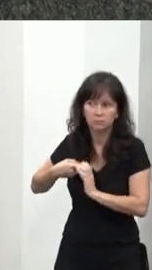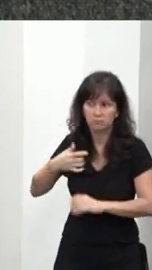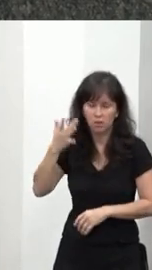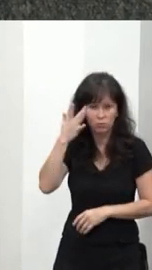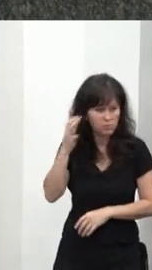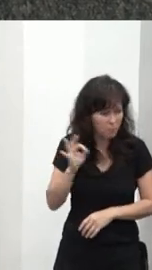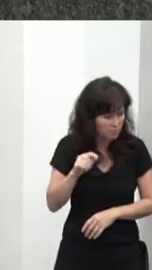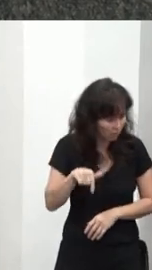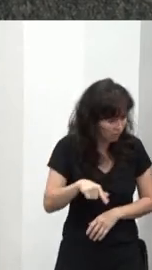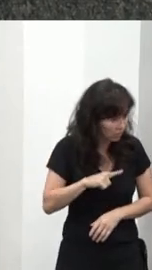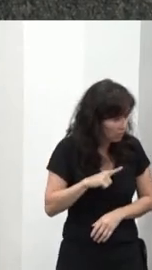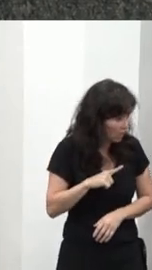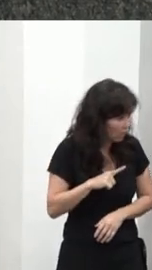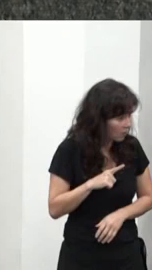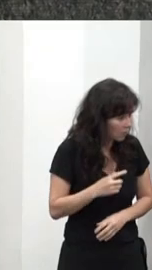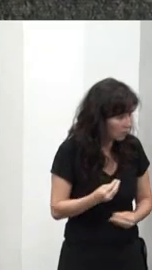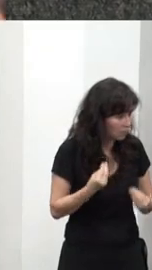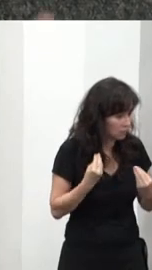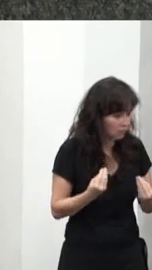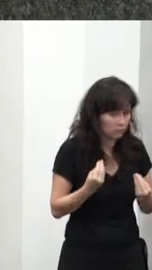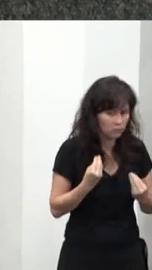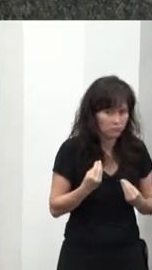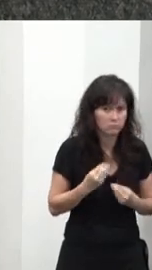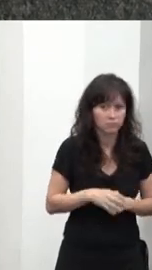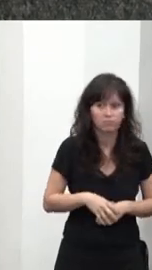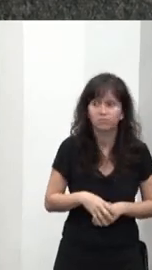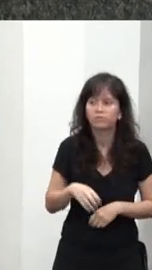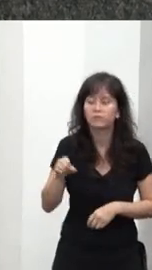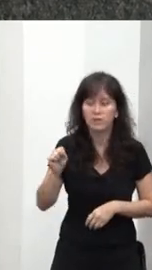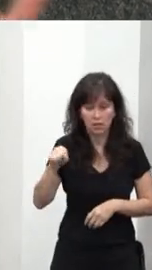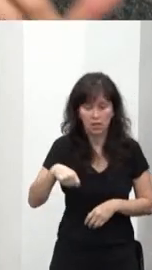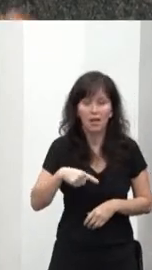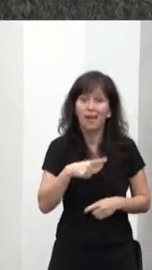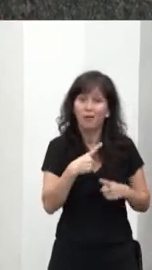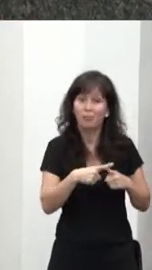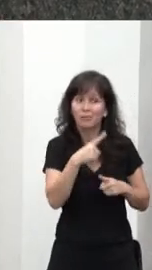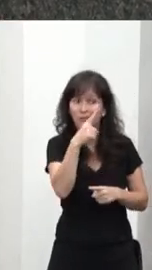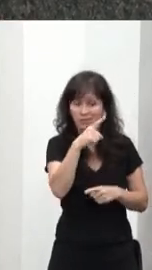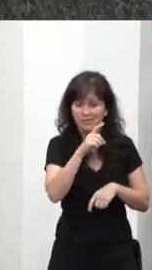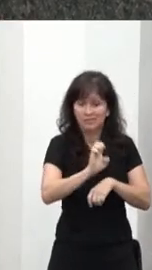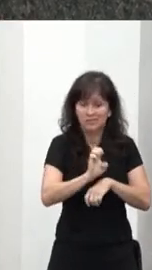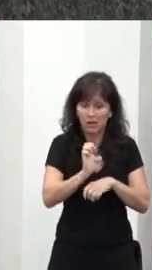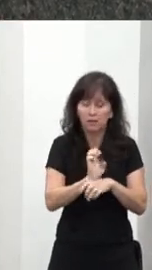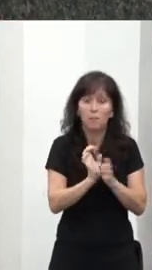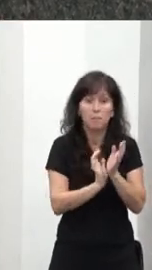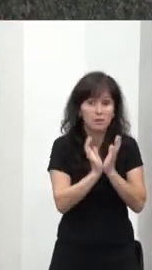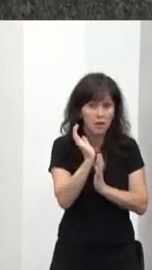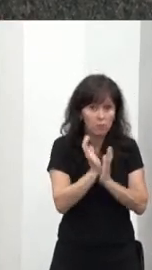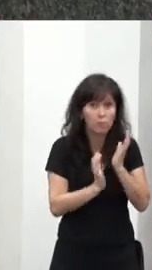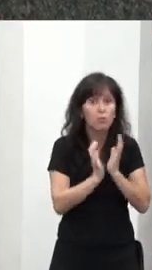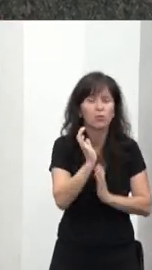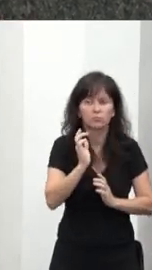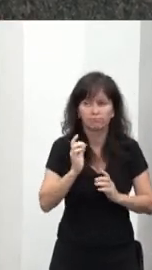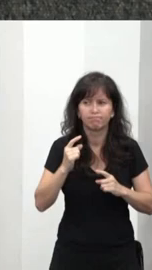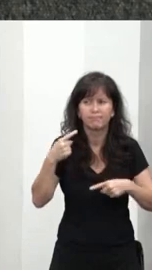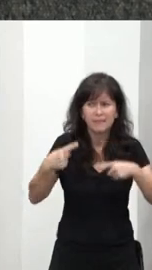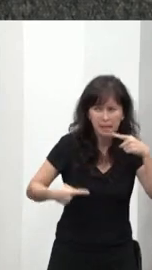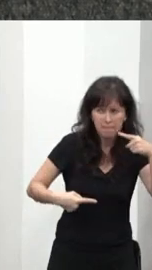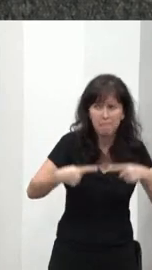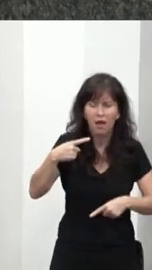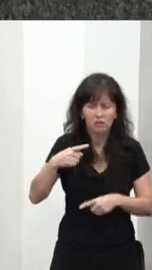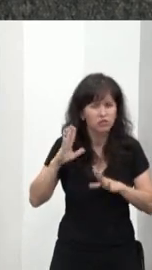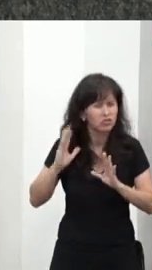é porque em Pernambuco a gente enfrentou esse debate no distrito federal e isso já há muitos anos não ocorre